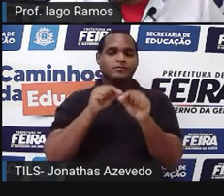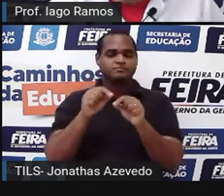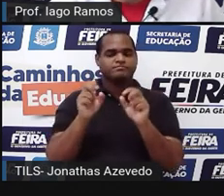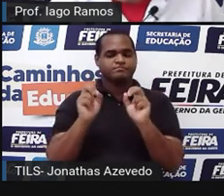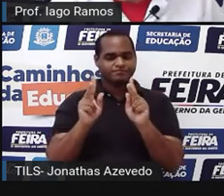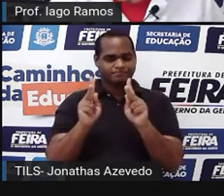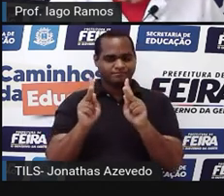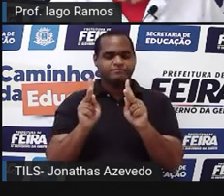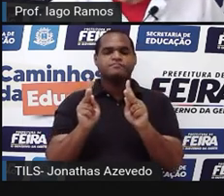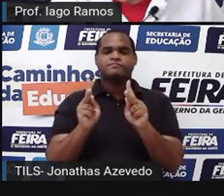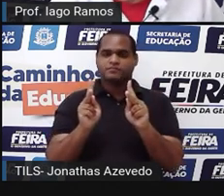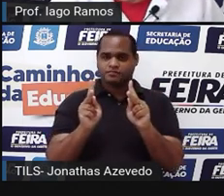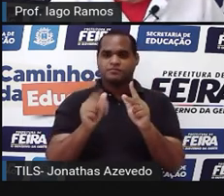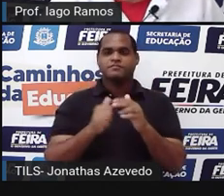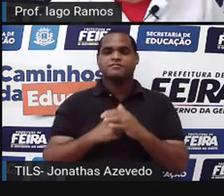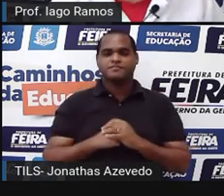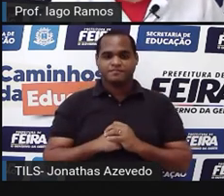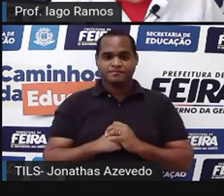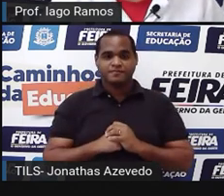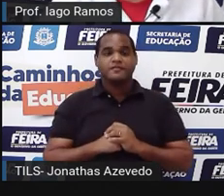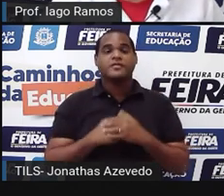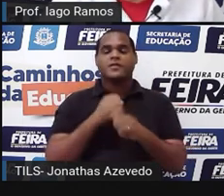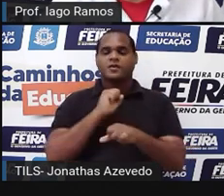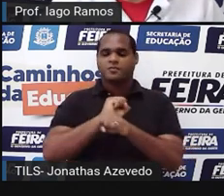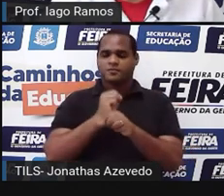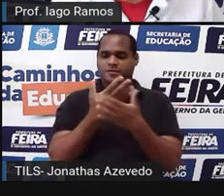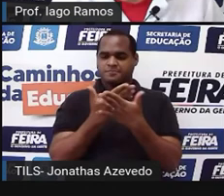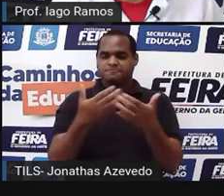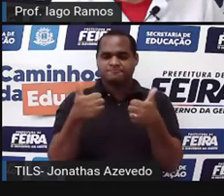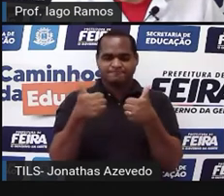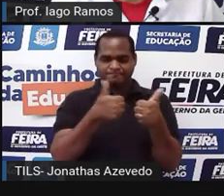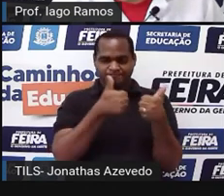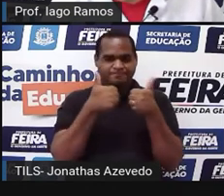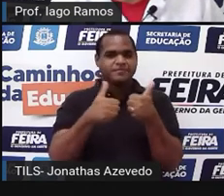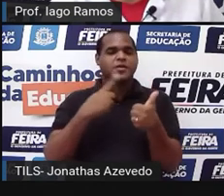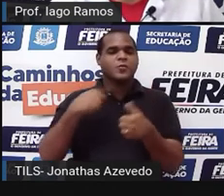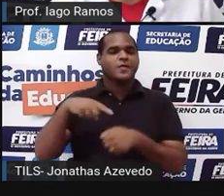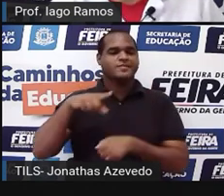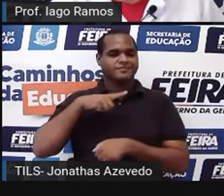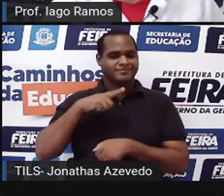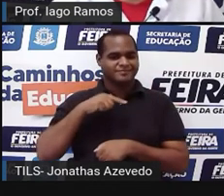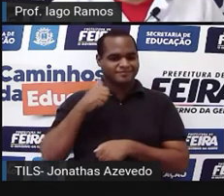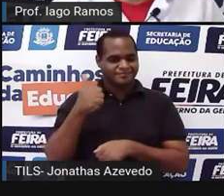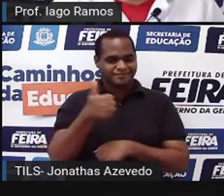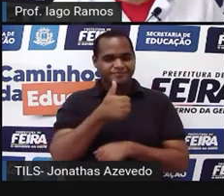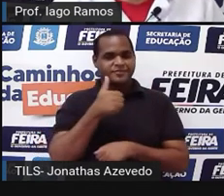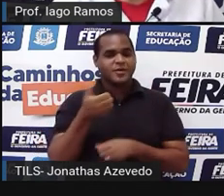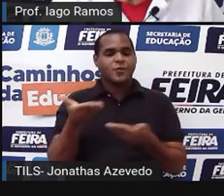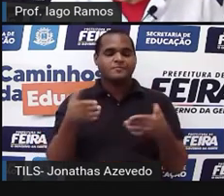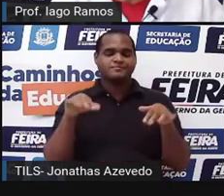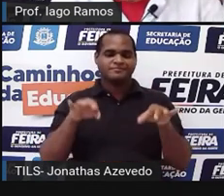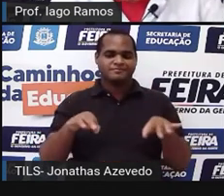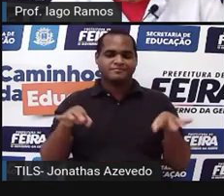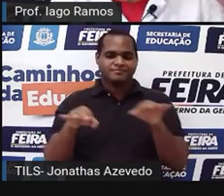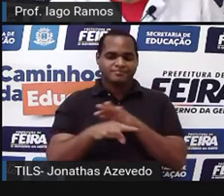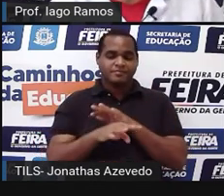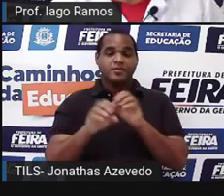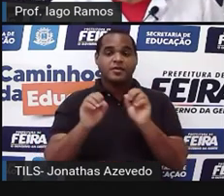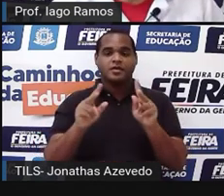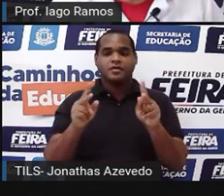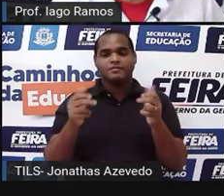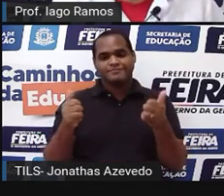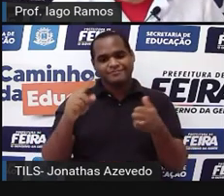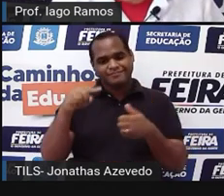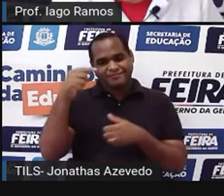bom? Então, espero que você tenha curtido, a gente curtiu bastante, mas a gente vai ficar por aqui, tá bom? Desde já,